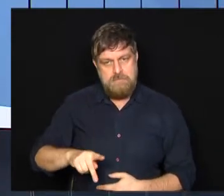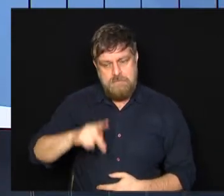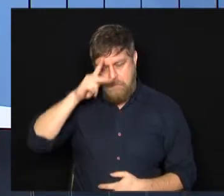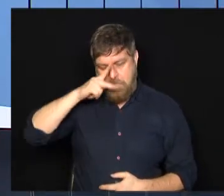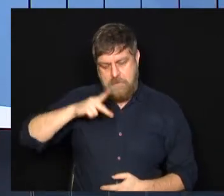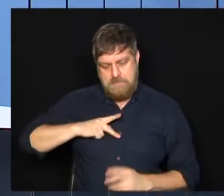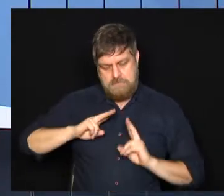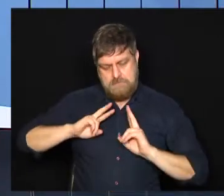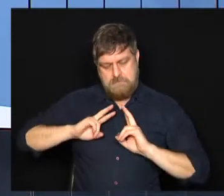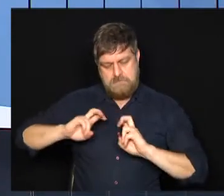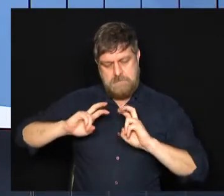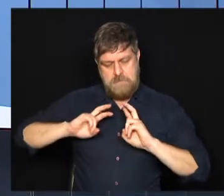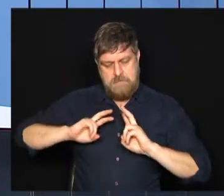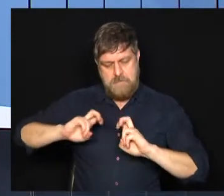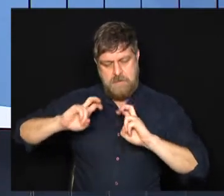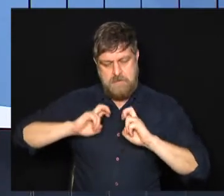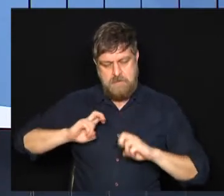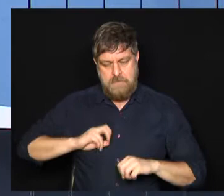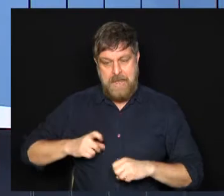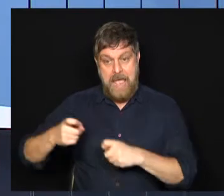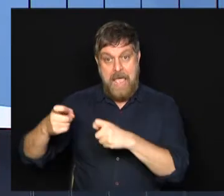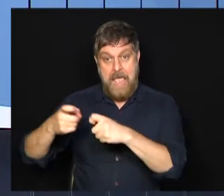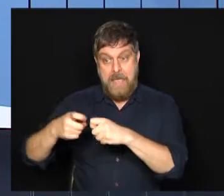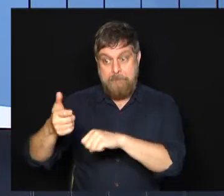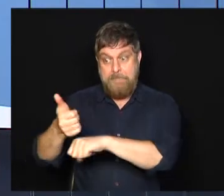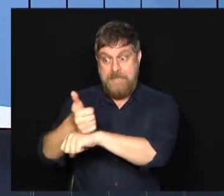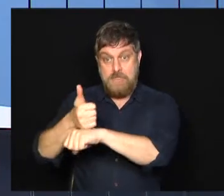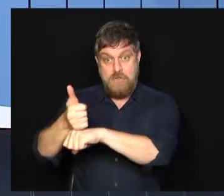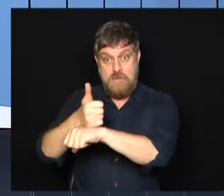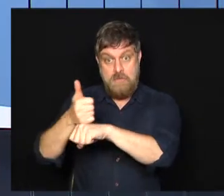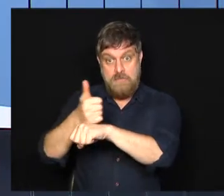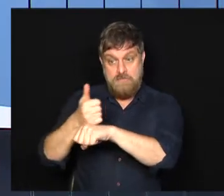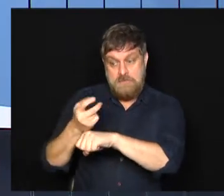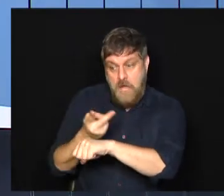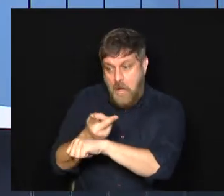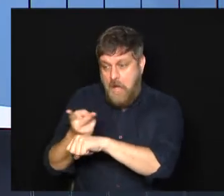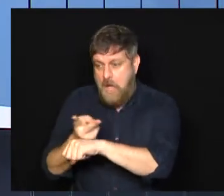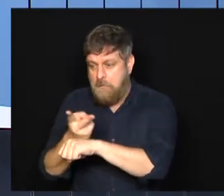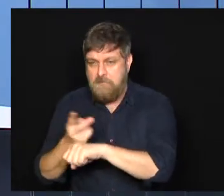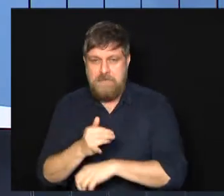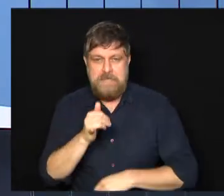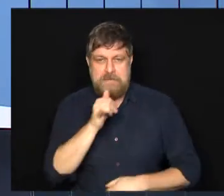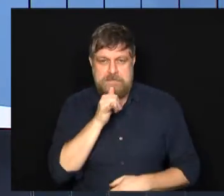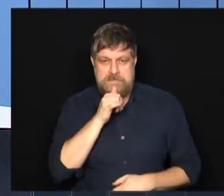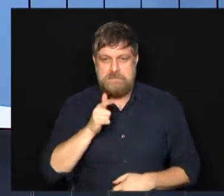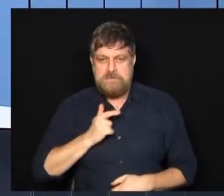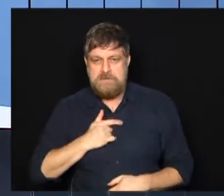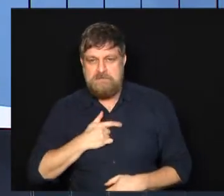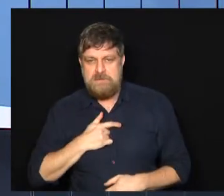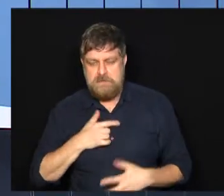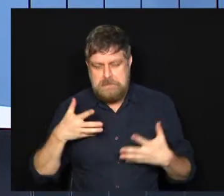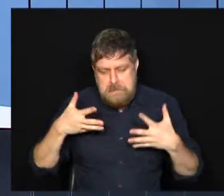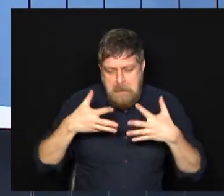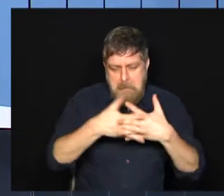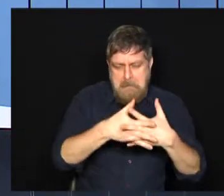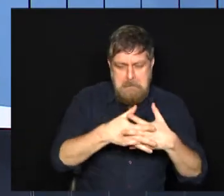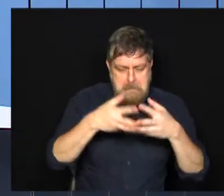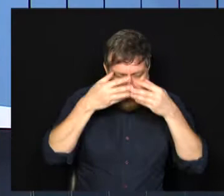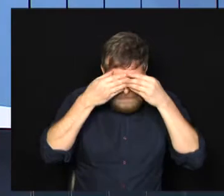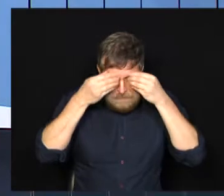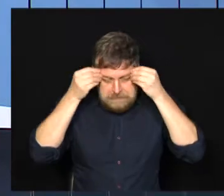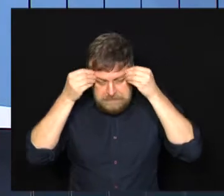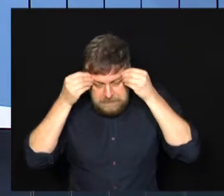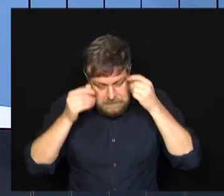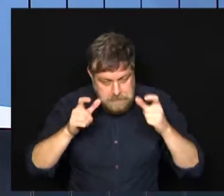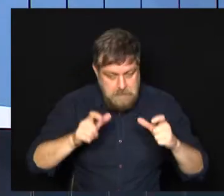assim despertar para essa doença e procurar ajuda médica? Alguma coisa? O senhor falou de perder noção de espaço, alguns sintomas também, o esquecimento